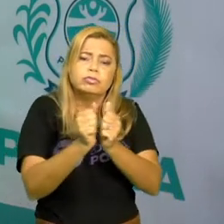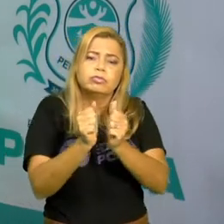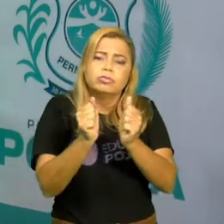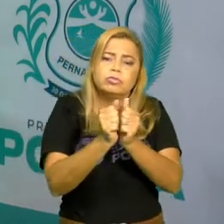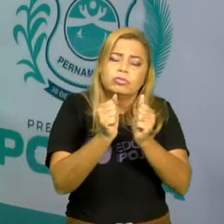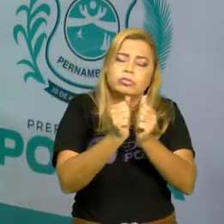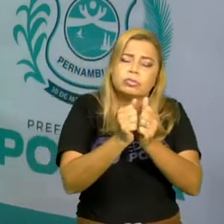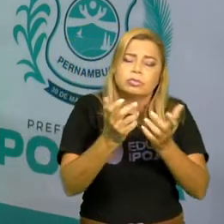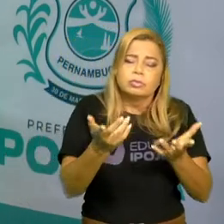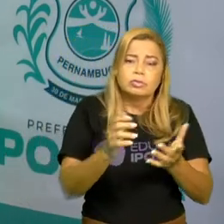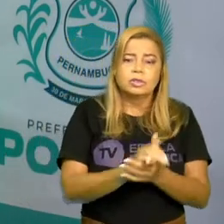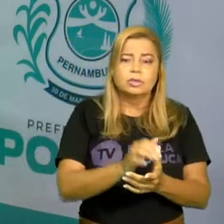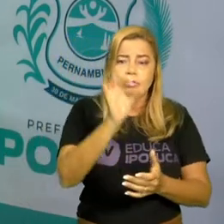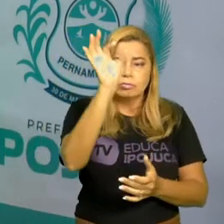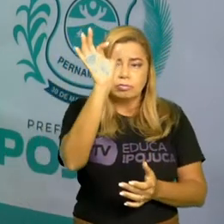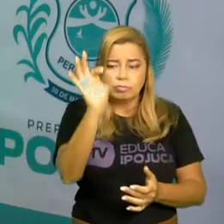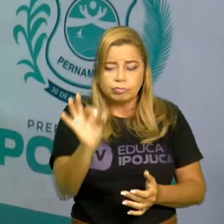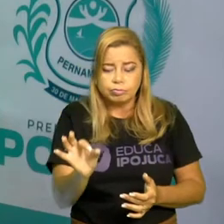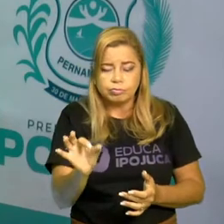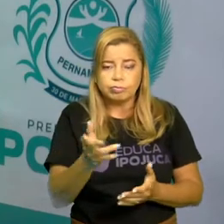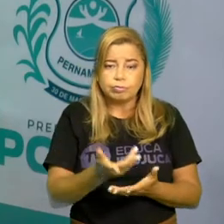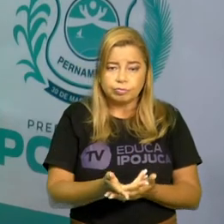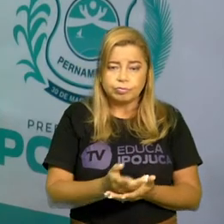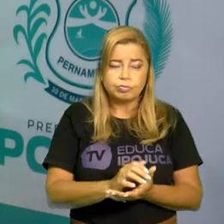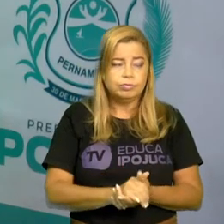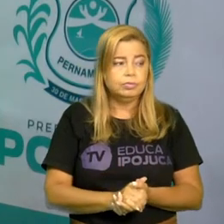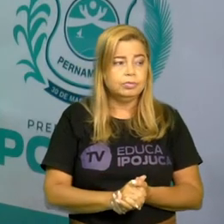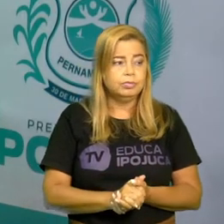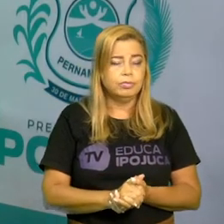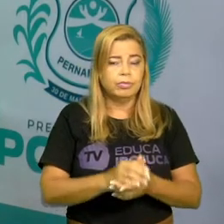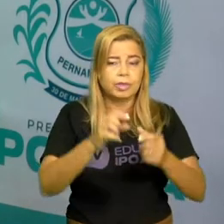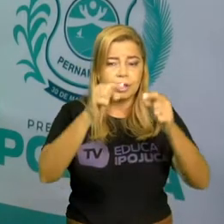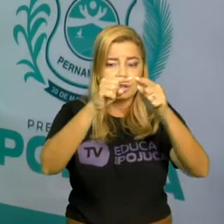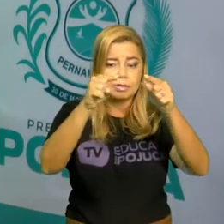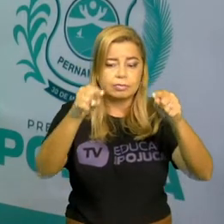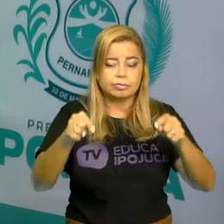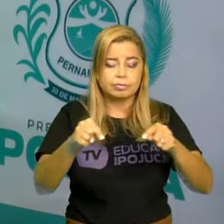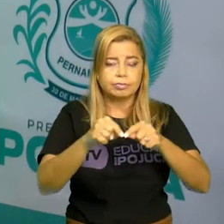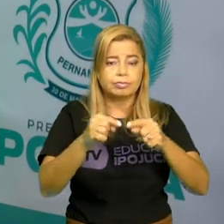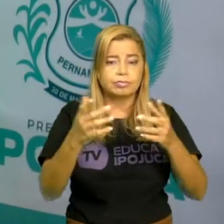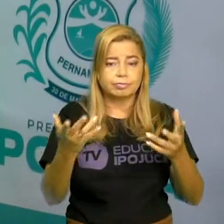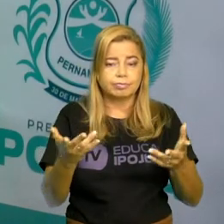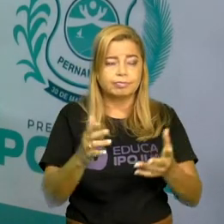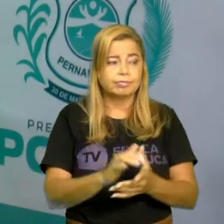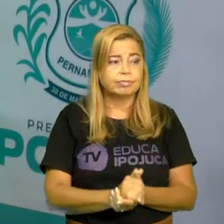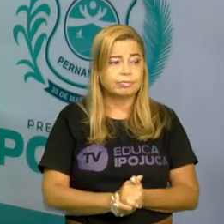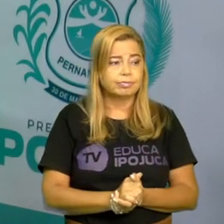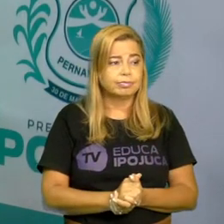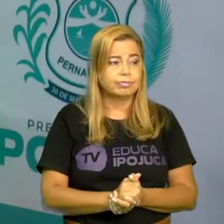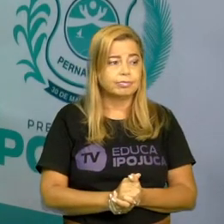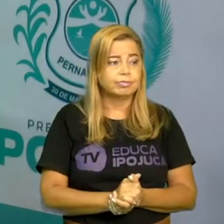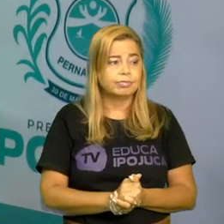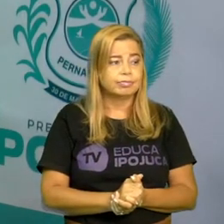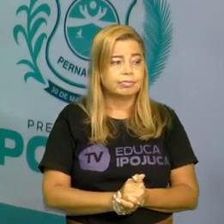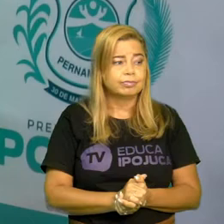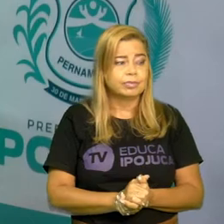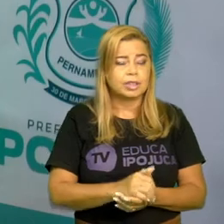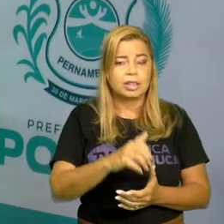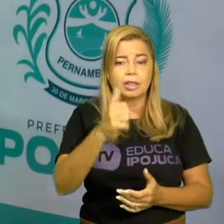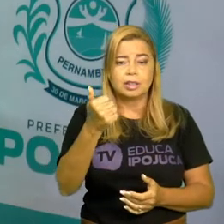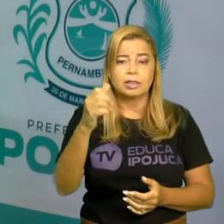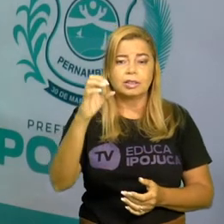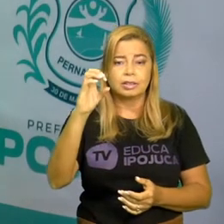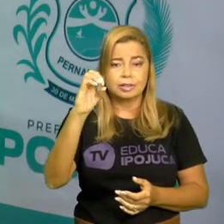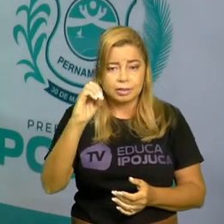Para formar a barrinha, eu tenho 10 unidades. E para formar a sua placa, você tem 10 dezenas. E